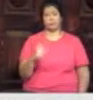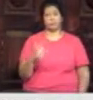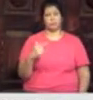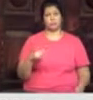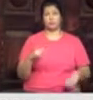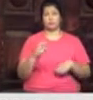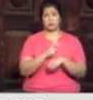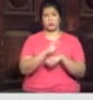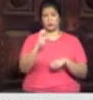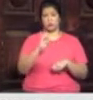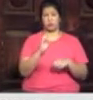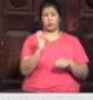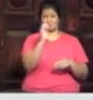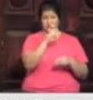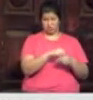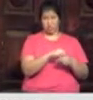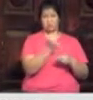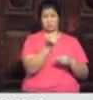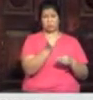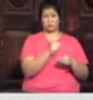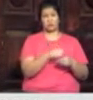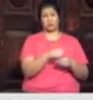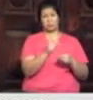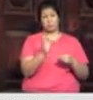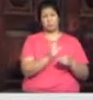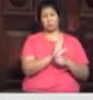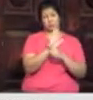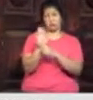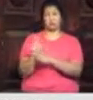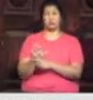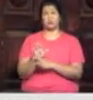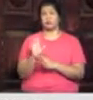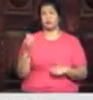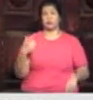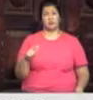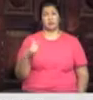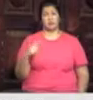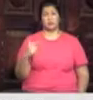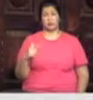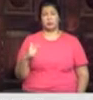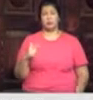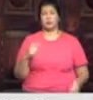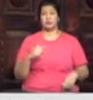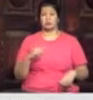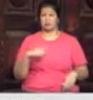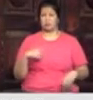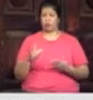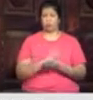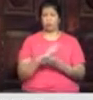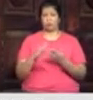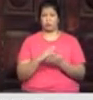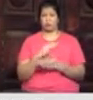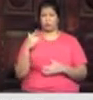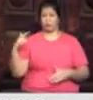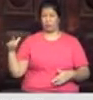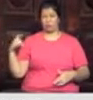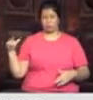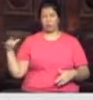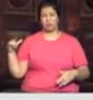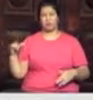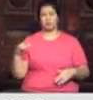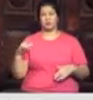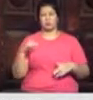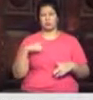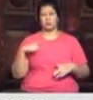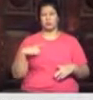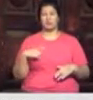Estadual. Sorte que eles têm recursos oriundos da CAPES, da fundação vinculada ao Ministério da Educação, que fomenta a pesquisa, fomenta o ensino